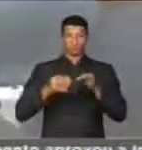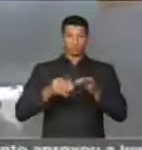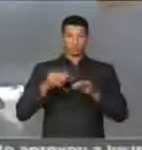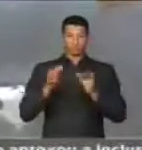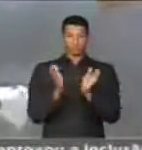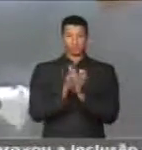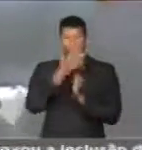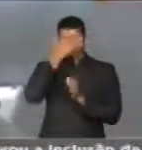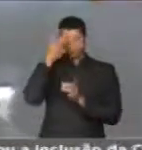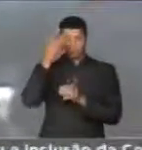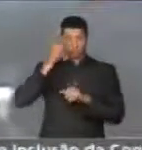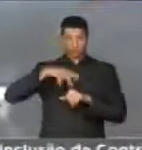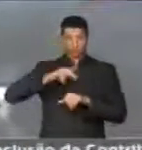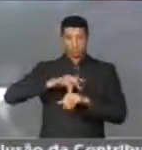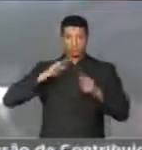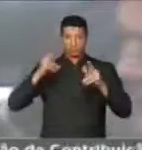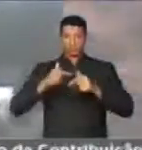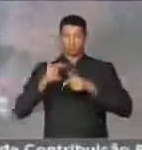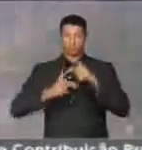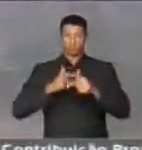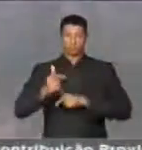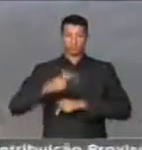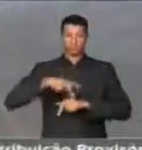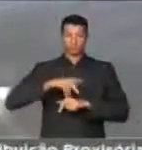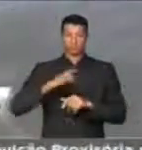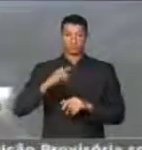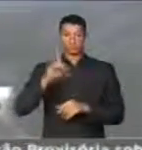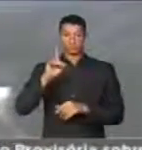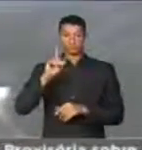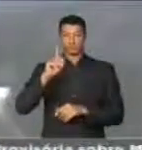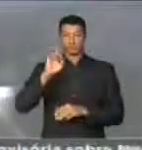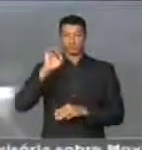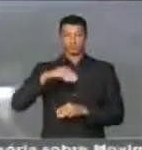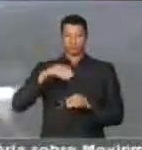às mentes brilhantes desse país, a todos os servidores desse país. Então o PEN encaminha voto não.